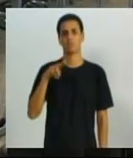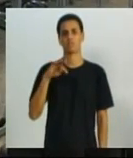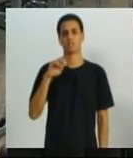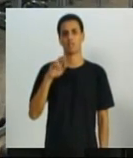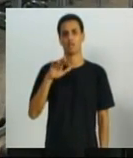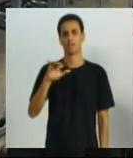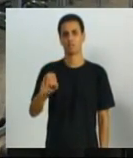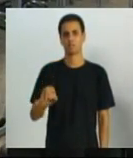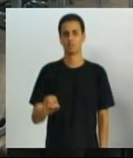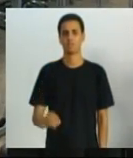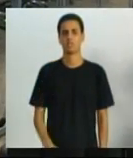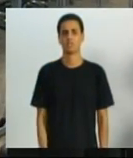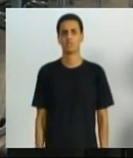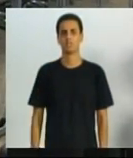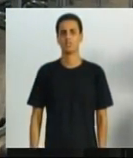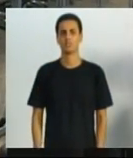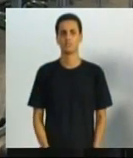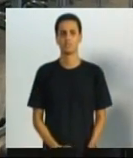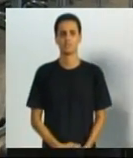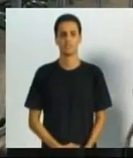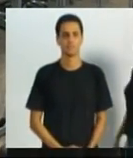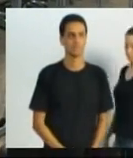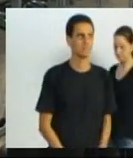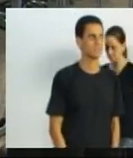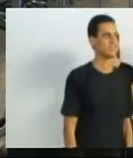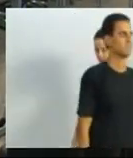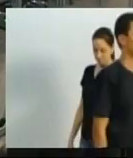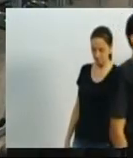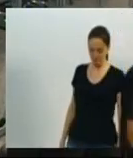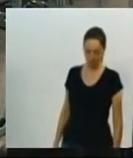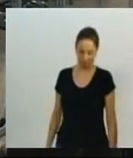É verdade, tem alguns que é um peso danado.